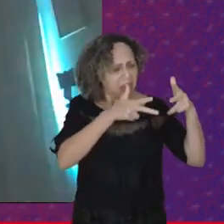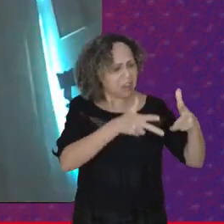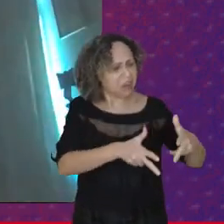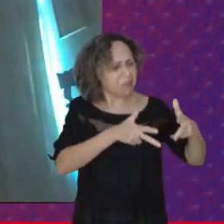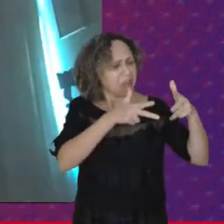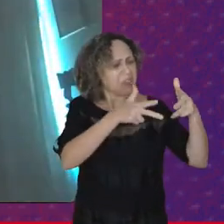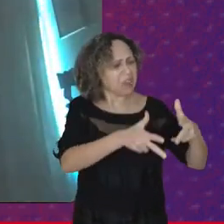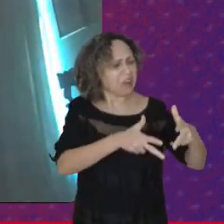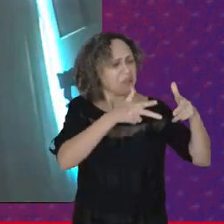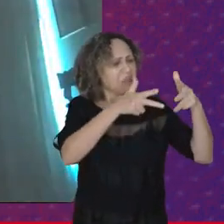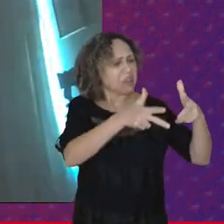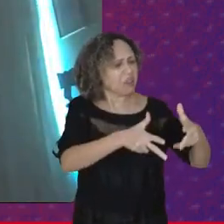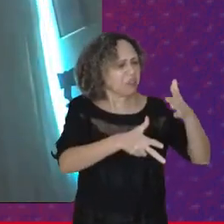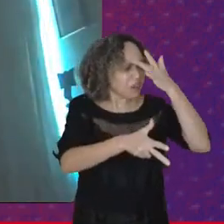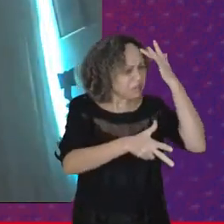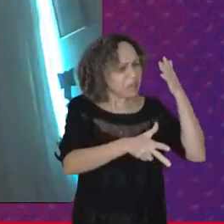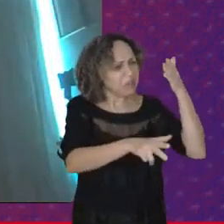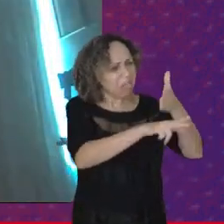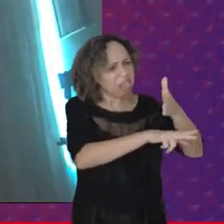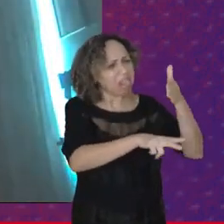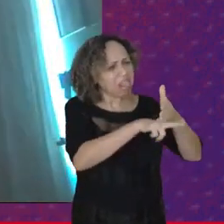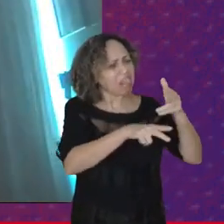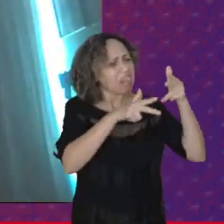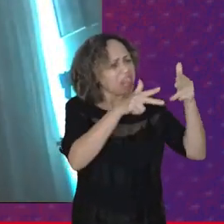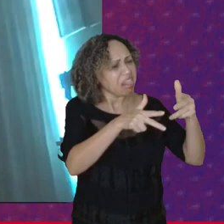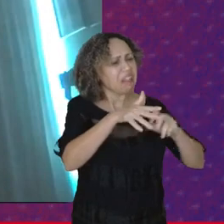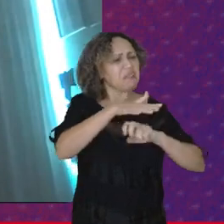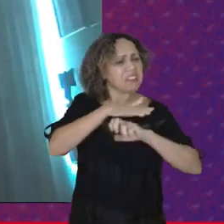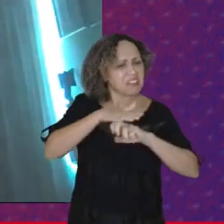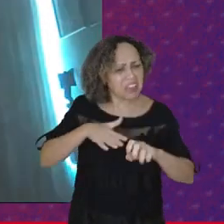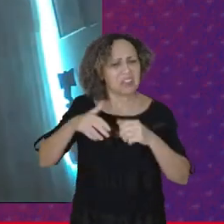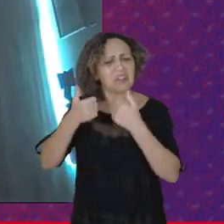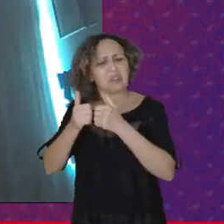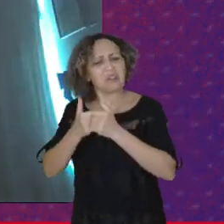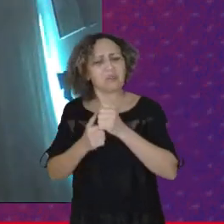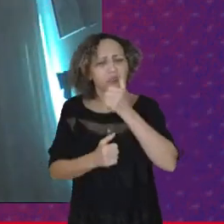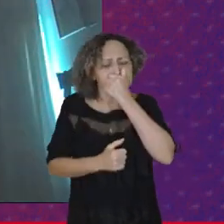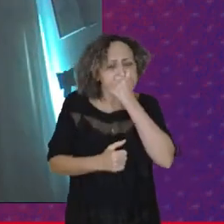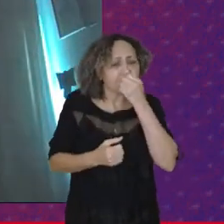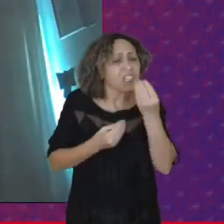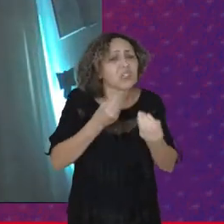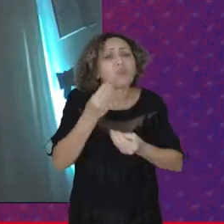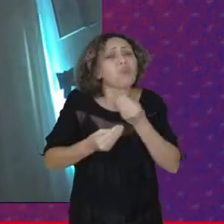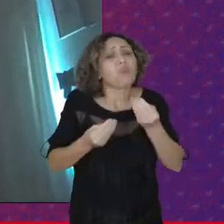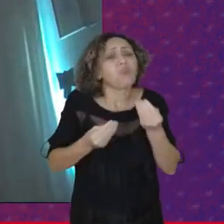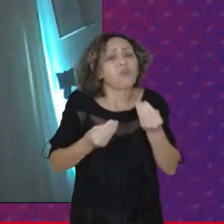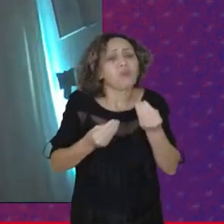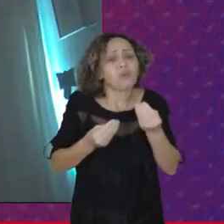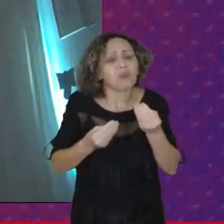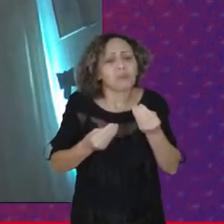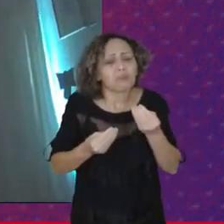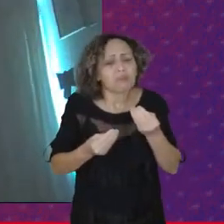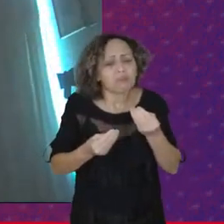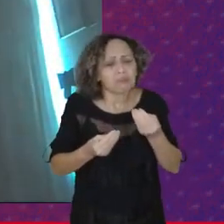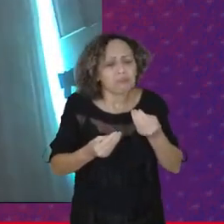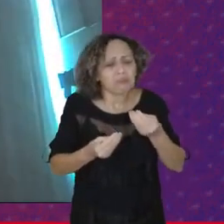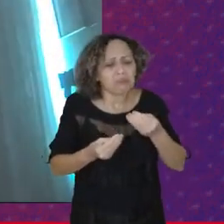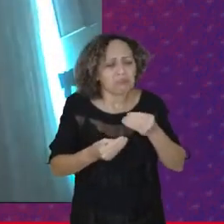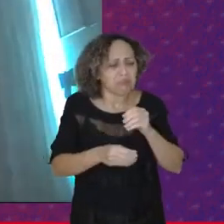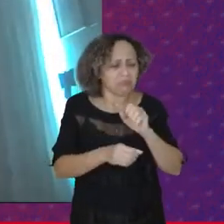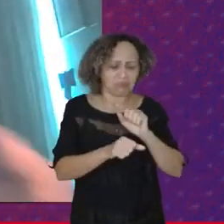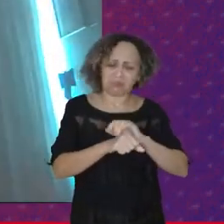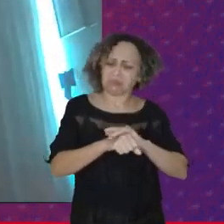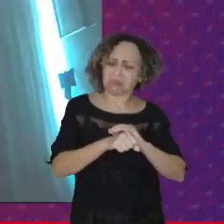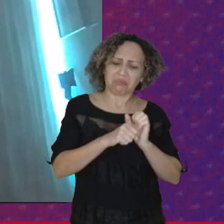isola quando eu estou no ônibus lotado, e quando eu lido com a questão dos transportes coletivos, reduzir o número